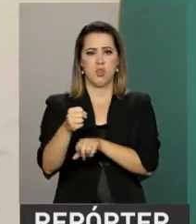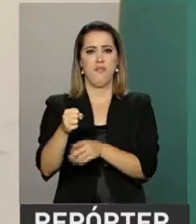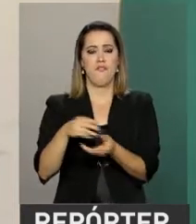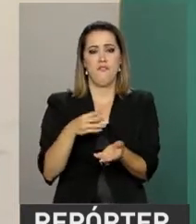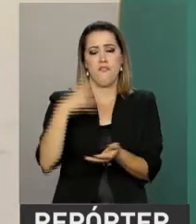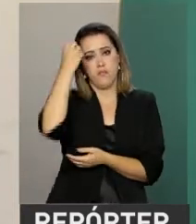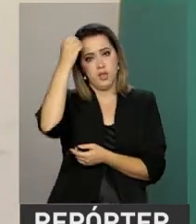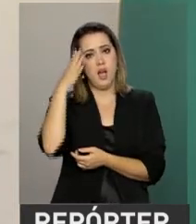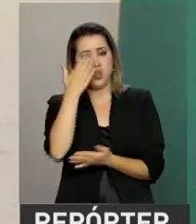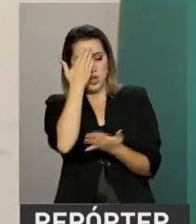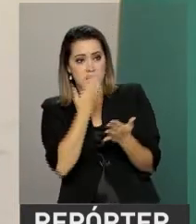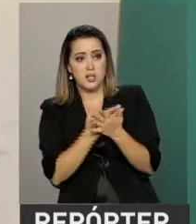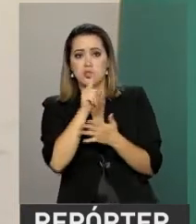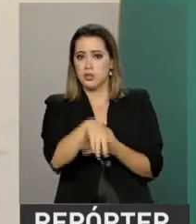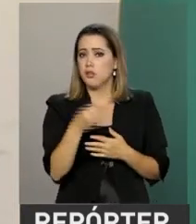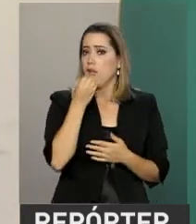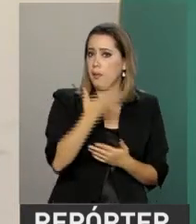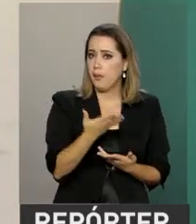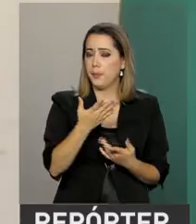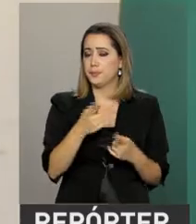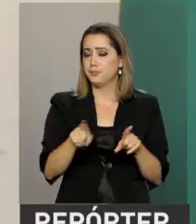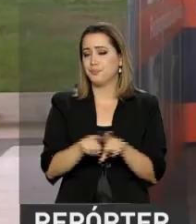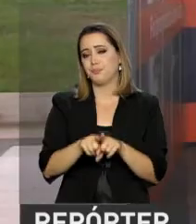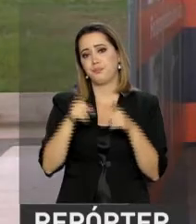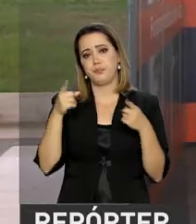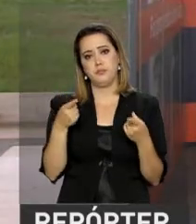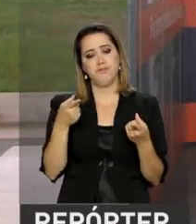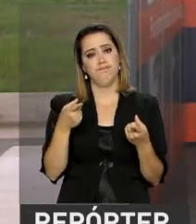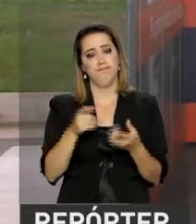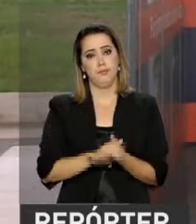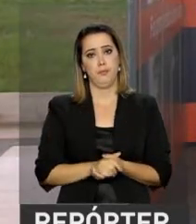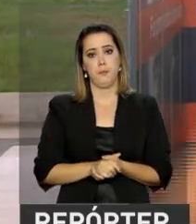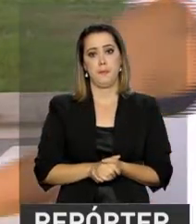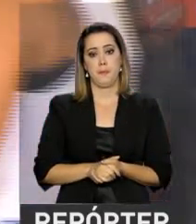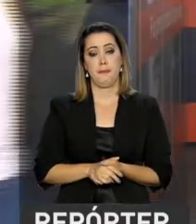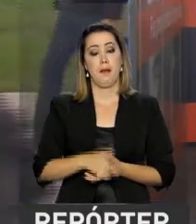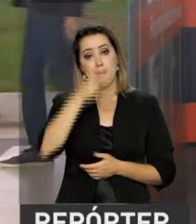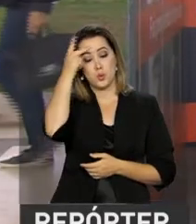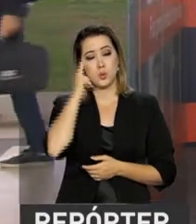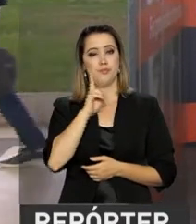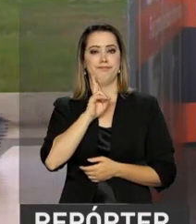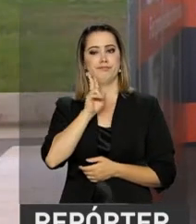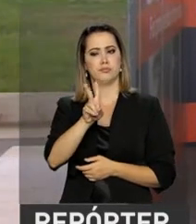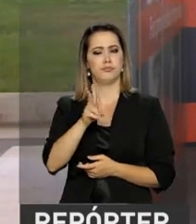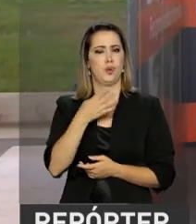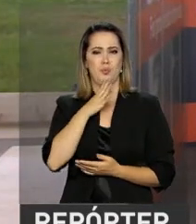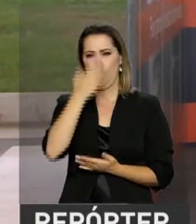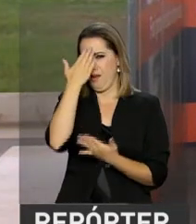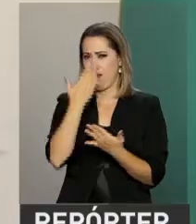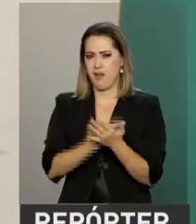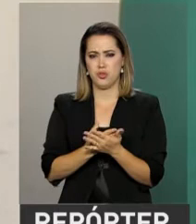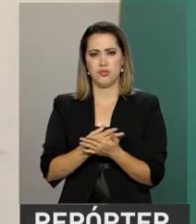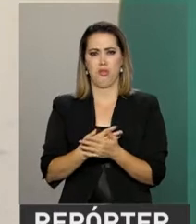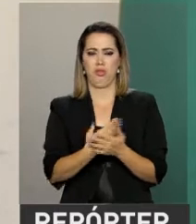degradantes, porque eles acreditam que isso vai ser, que eles vão conseguir trazer alguma coisa para a família. A pessoa deve sempre desconfiar das propostas que